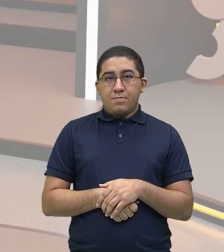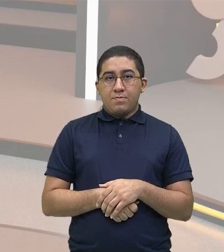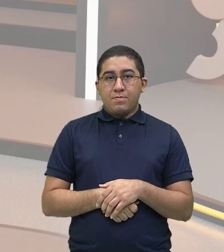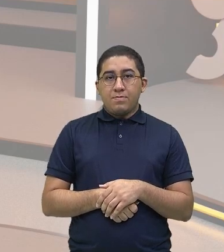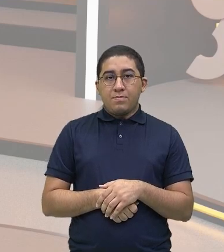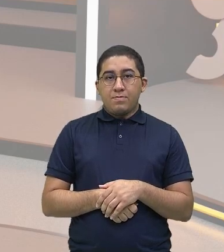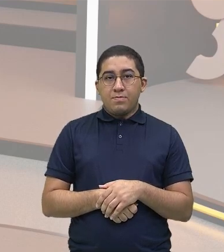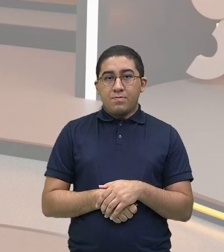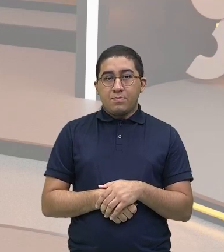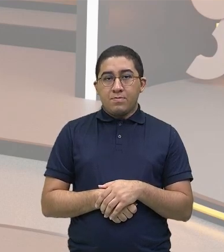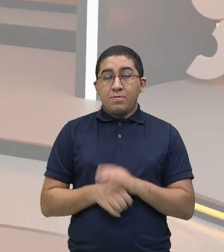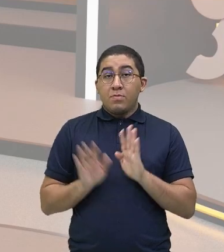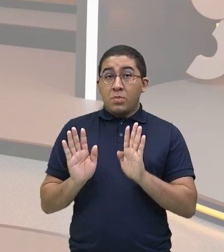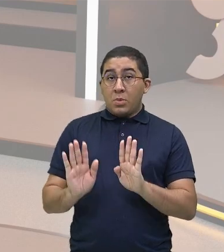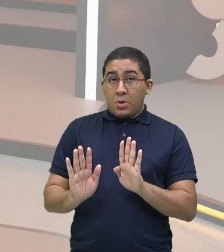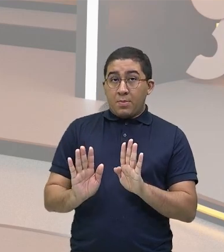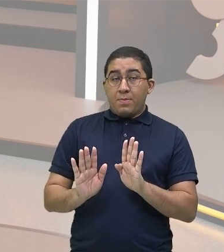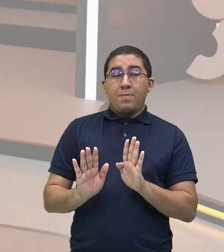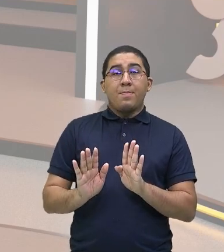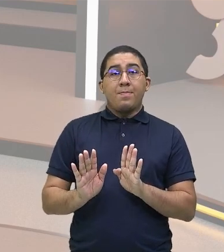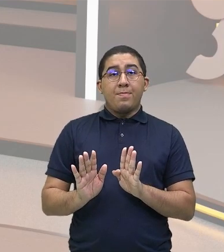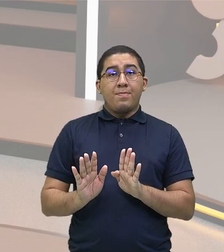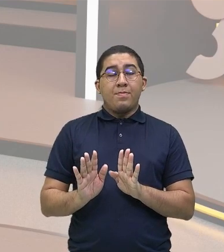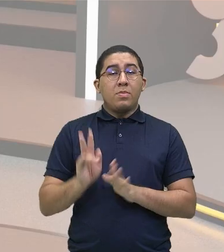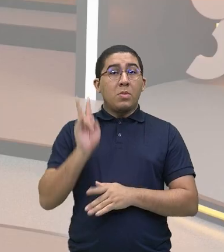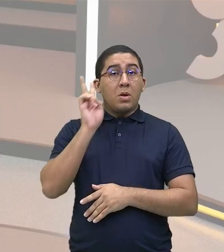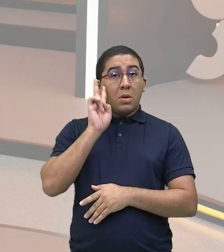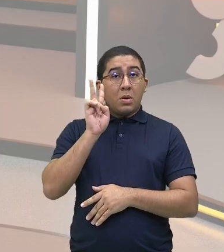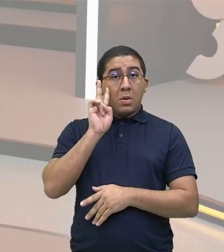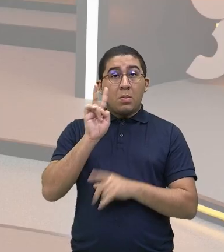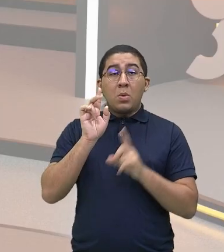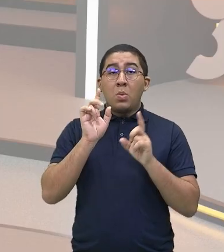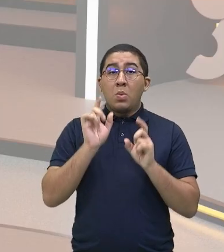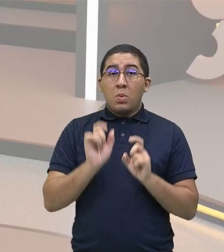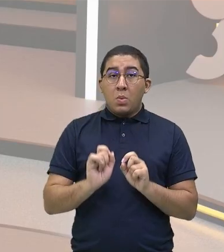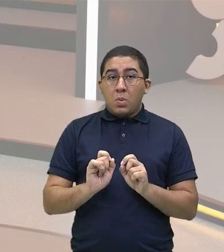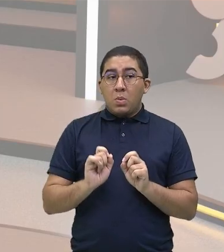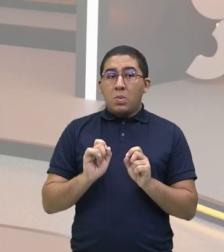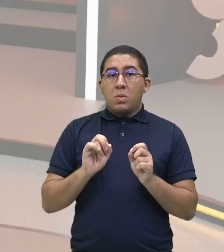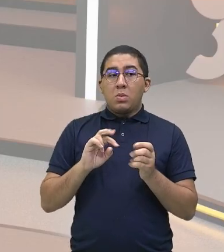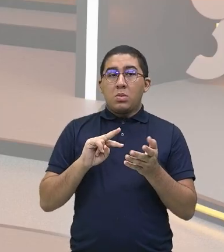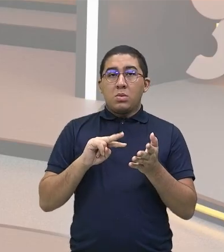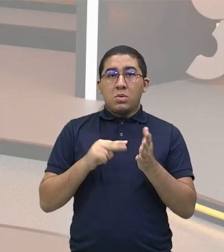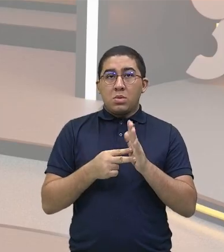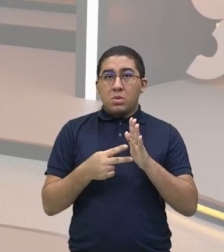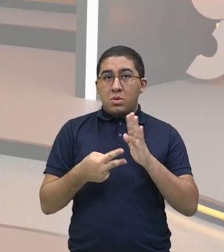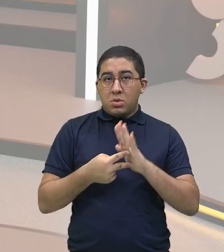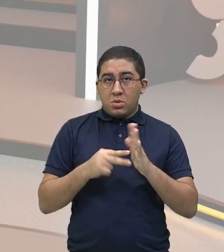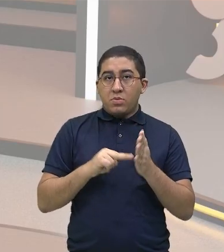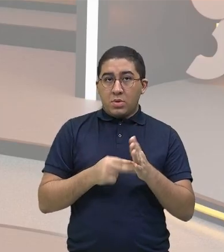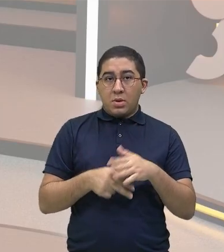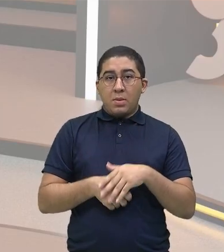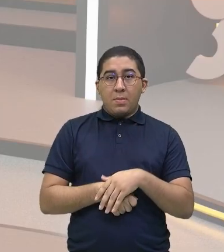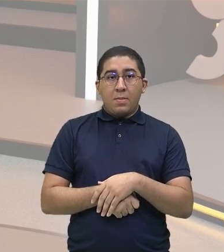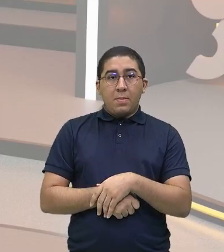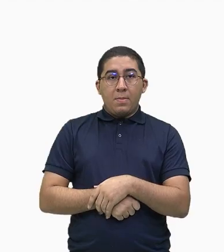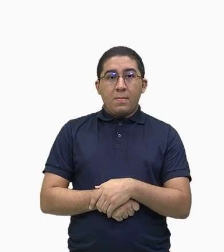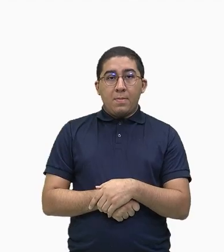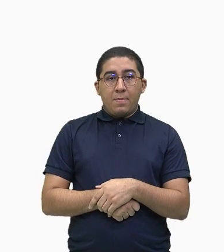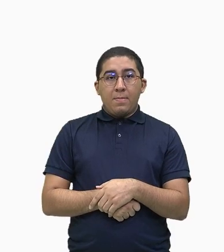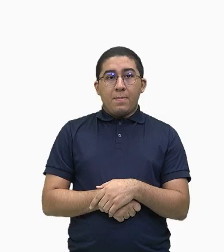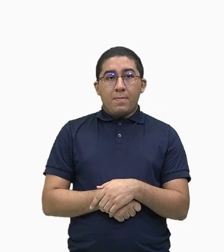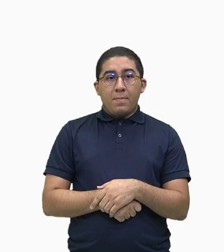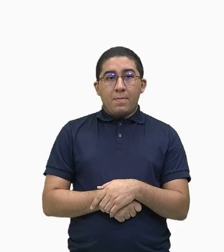Brasil, é importante a gente lembrar o que são fusos horários. E aí a gente verifica no nosso